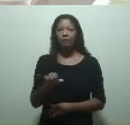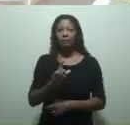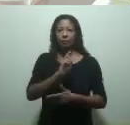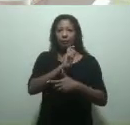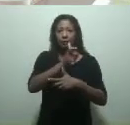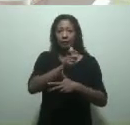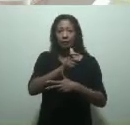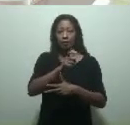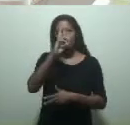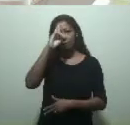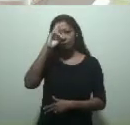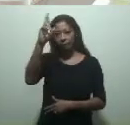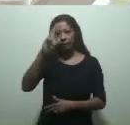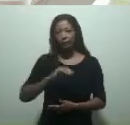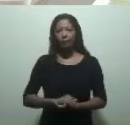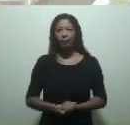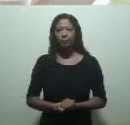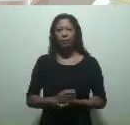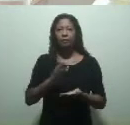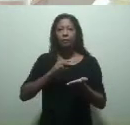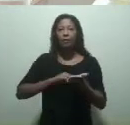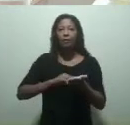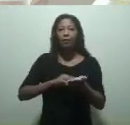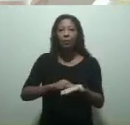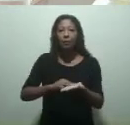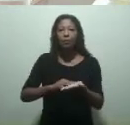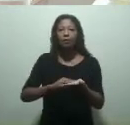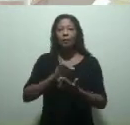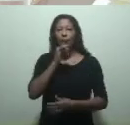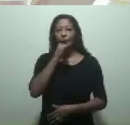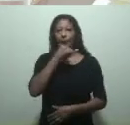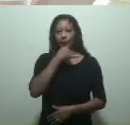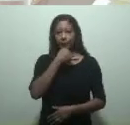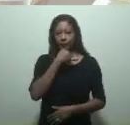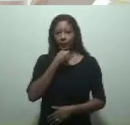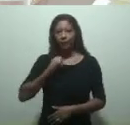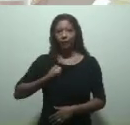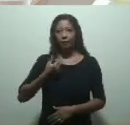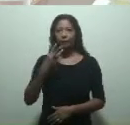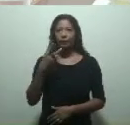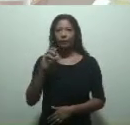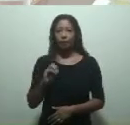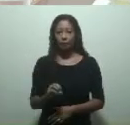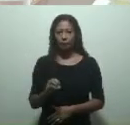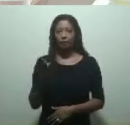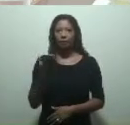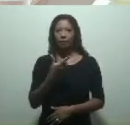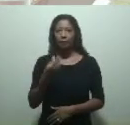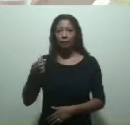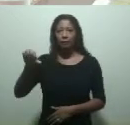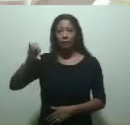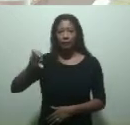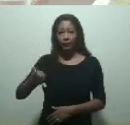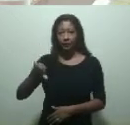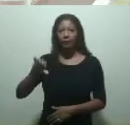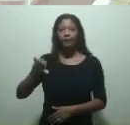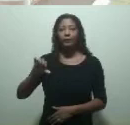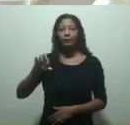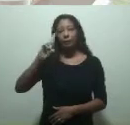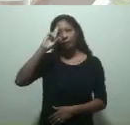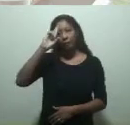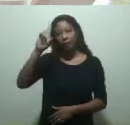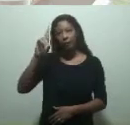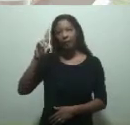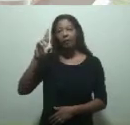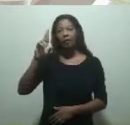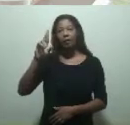Executivo Municipal. Moção de pesar número 30 de 2019, de autoria do vereador Antônio